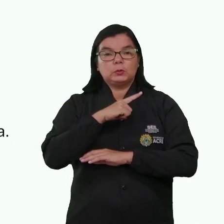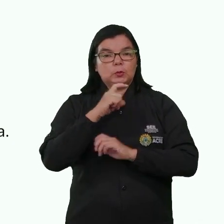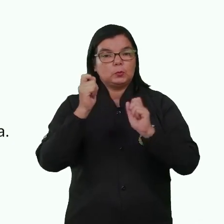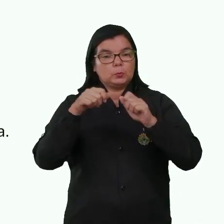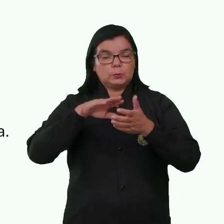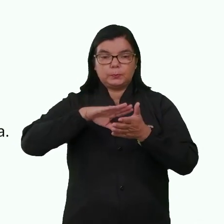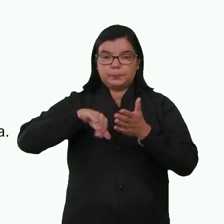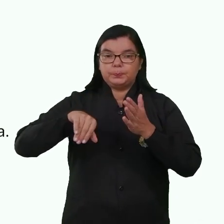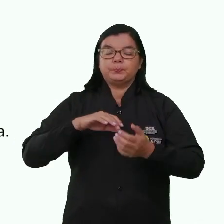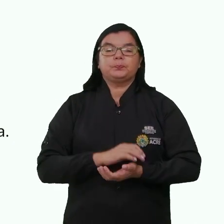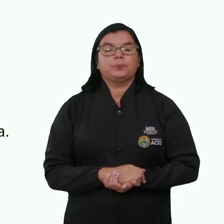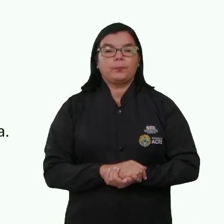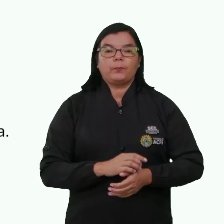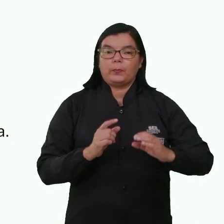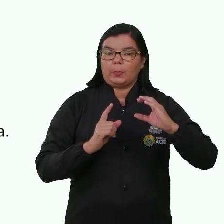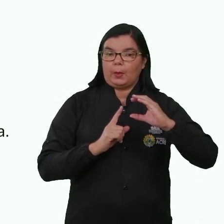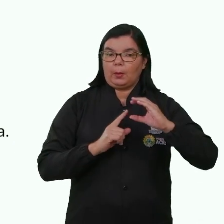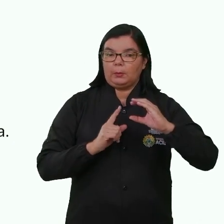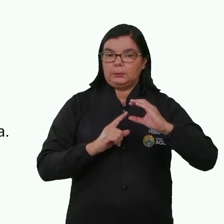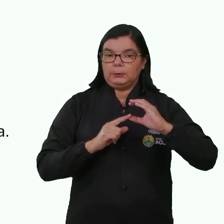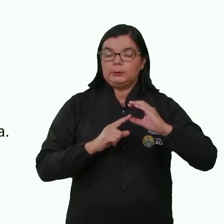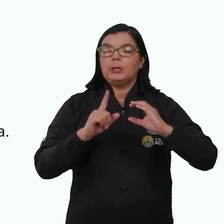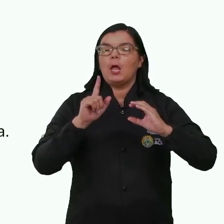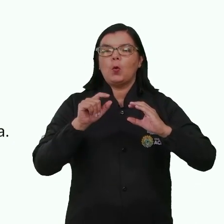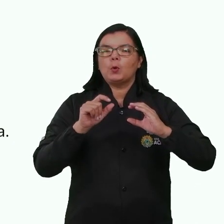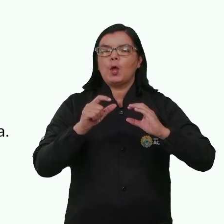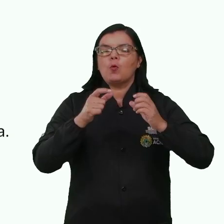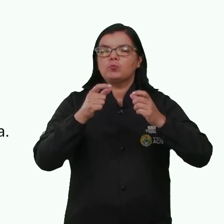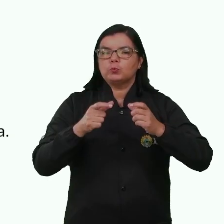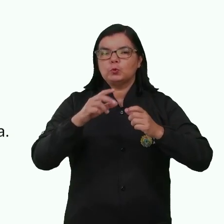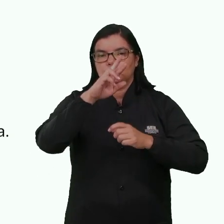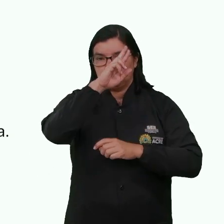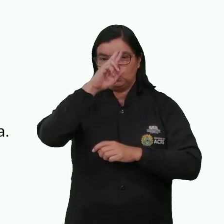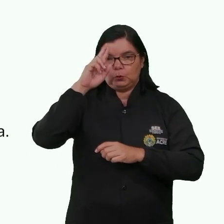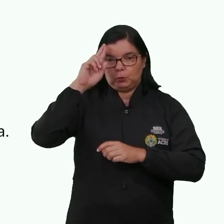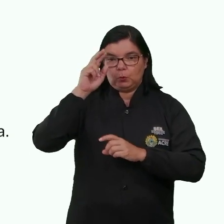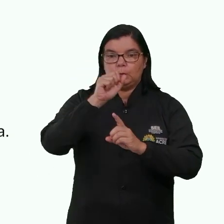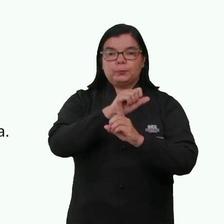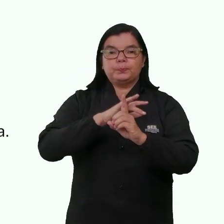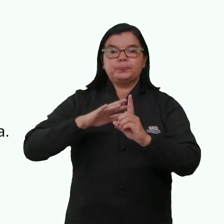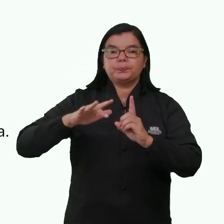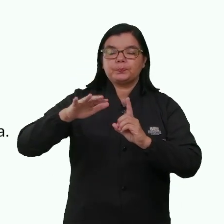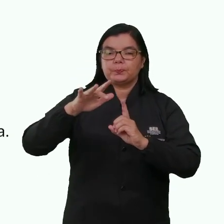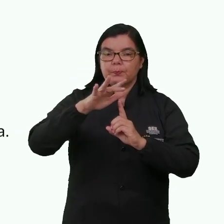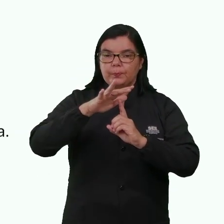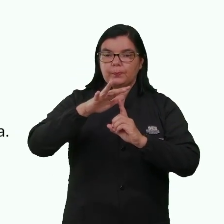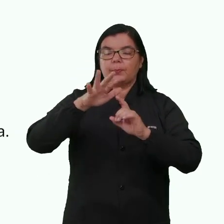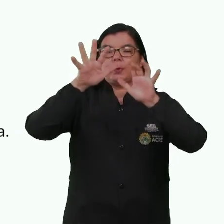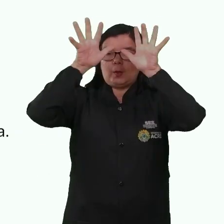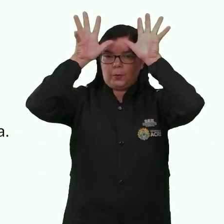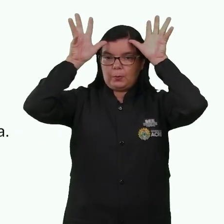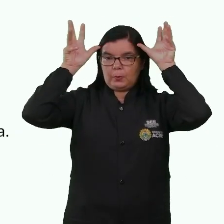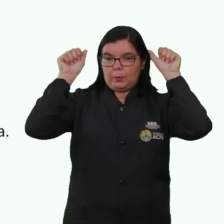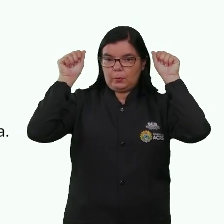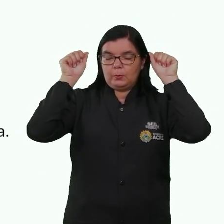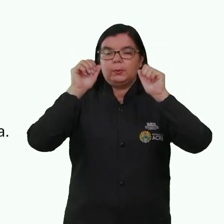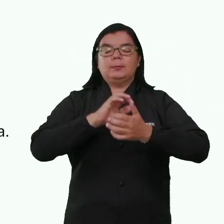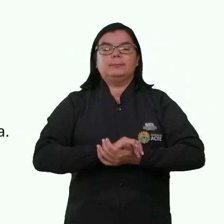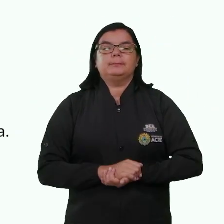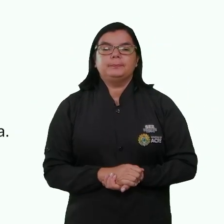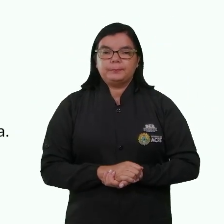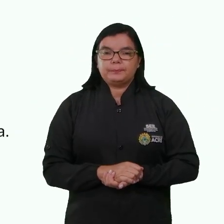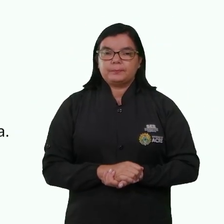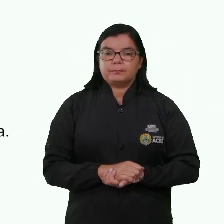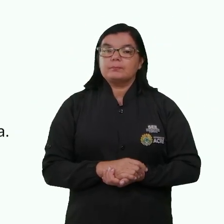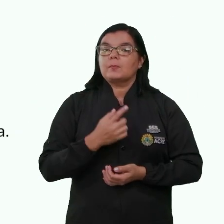Podemos desconsiderar. Eles representam o patrimônio histórico e ambiental do